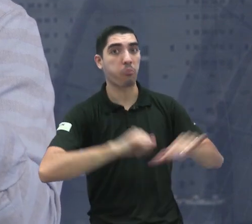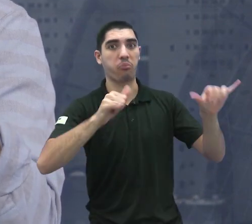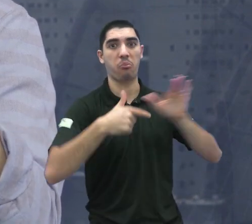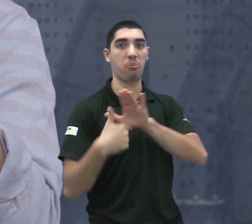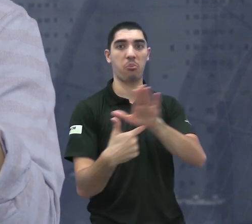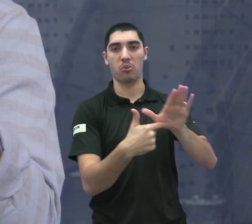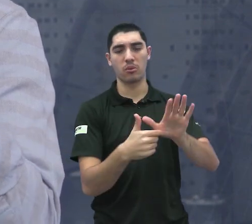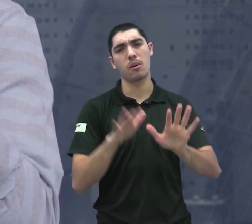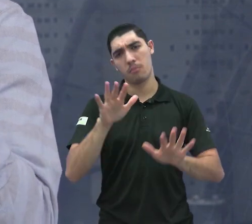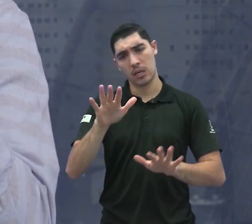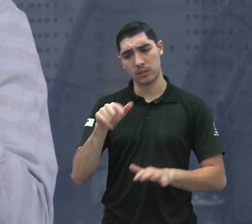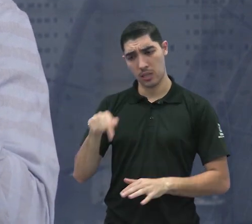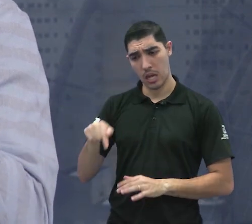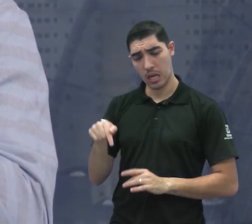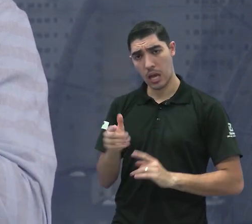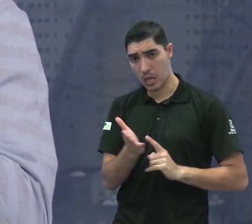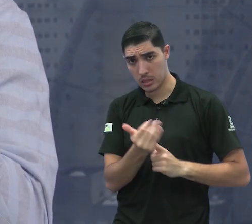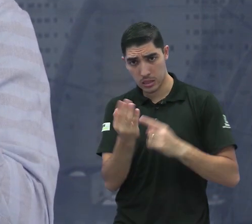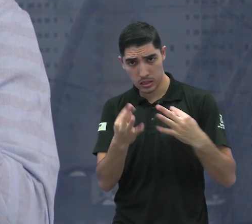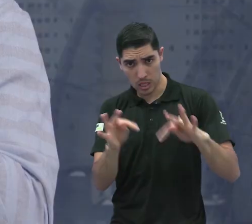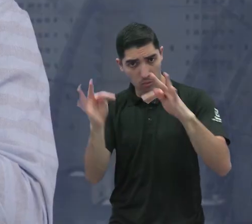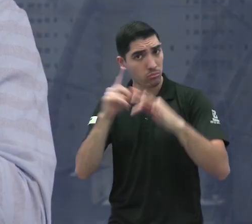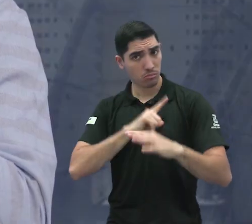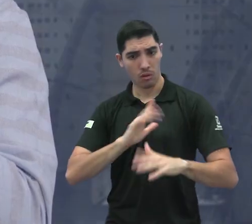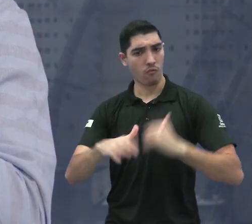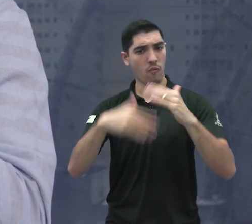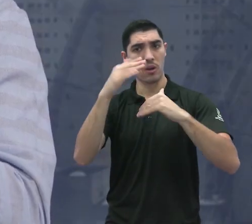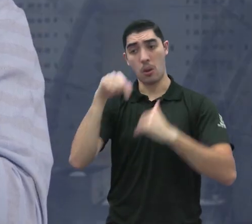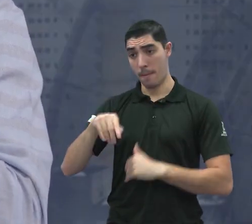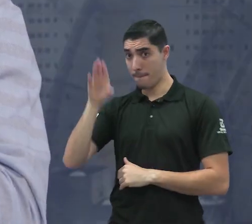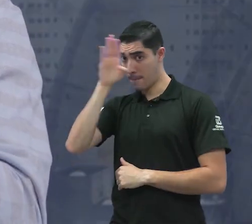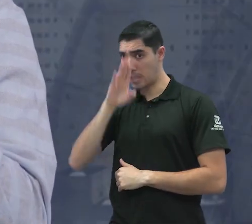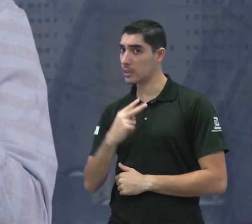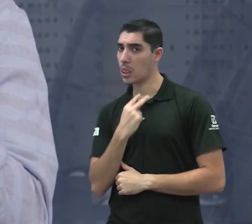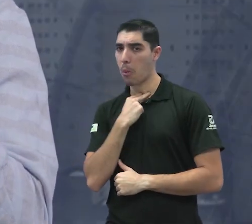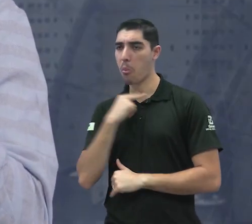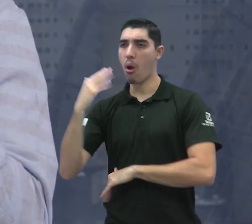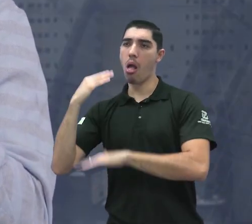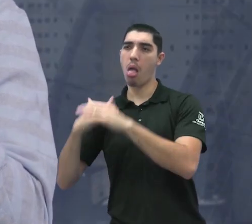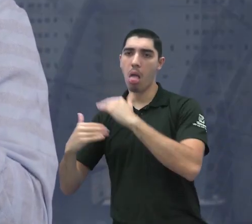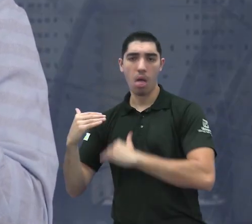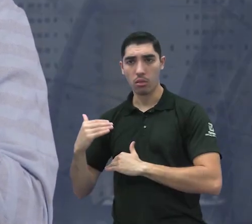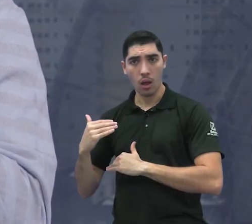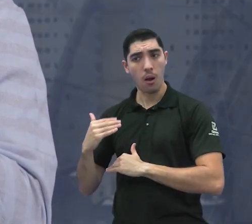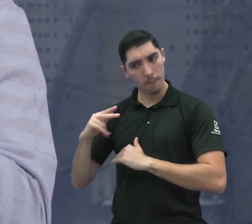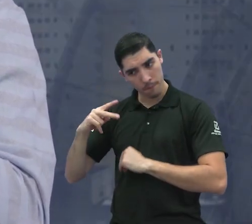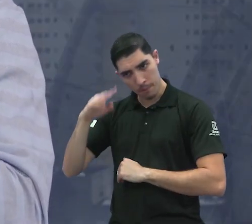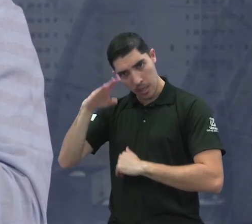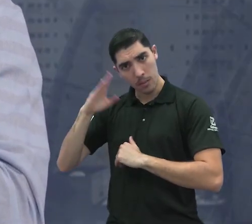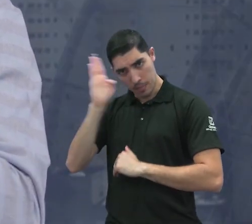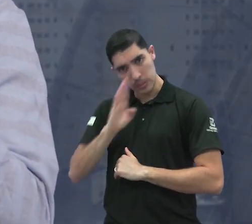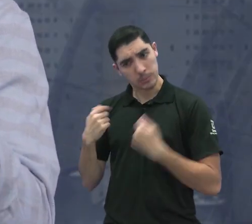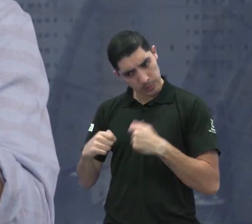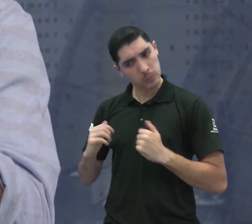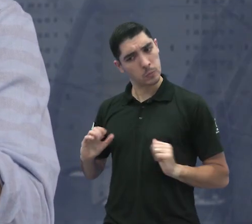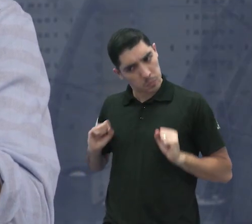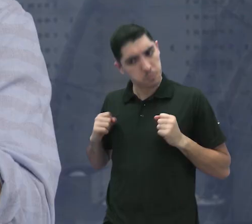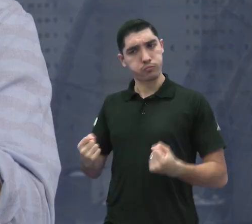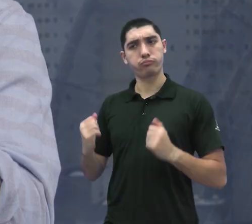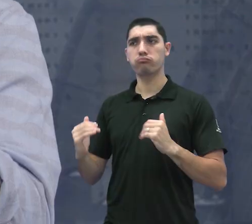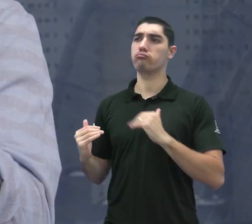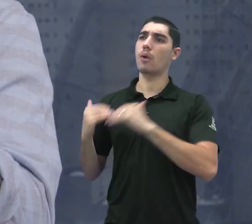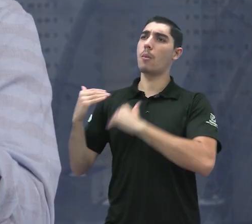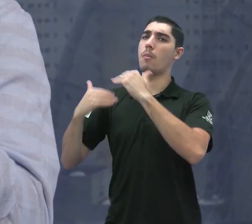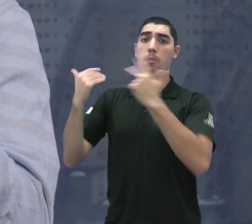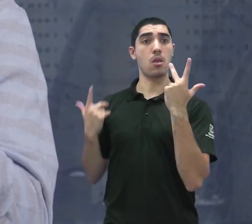está avançando e o Brasil não pode ficar atrás no aspecto militar, em todos os demais aspectos. Sim. Seja na ordem da cooperação,